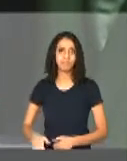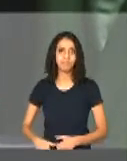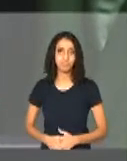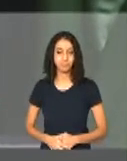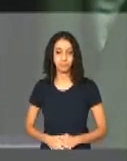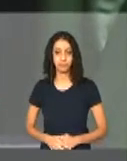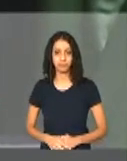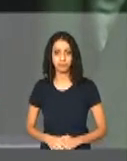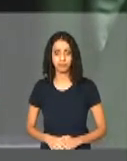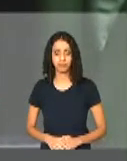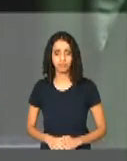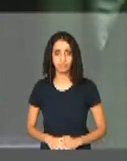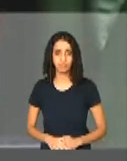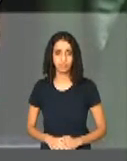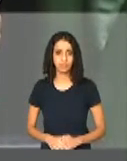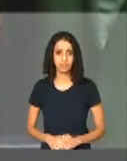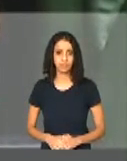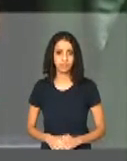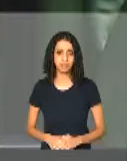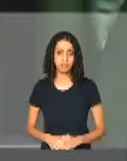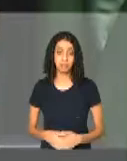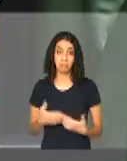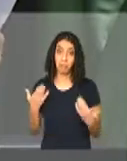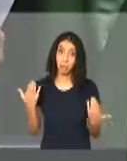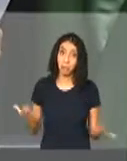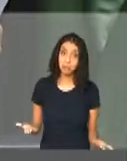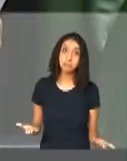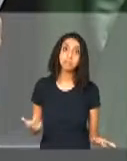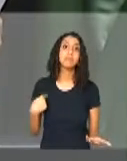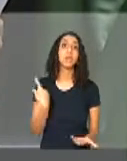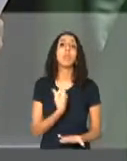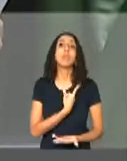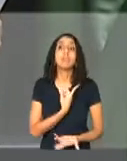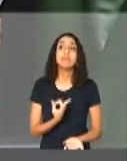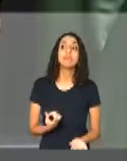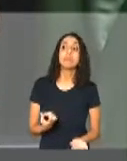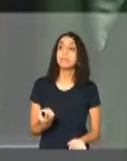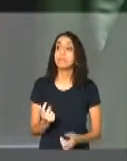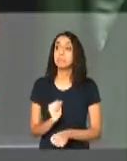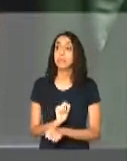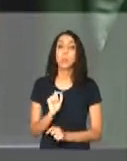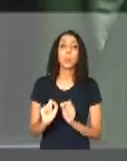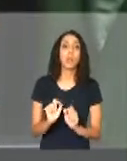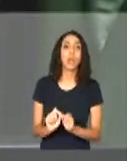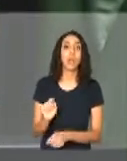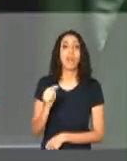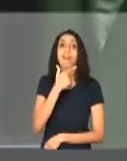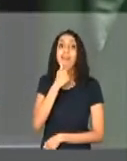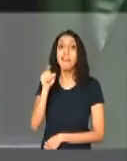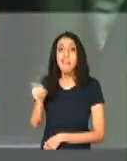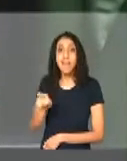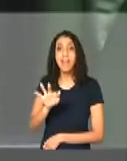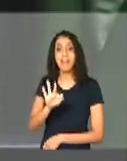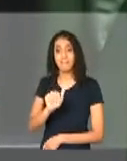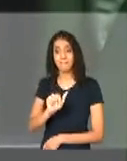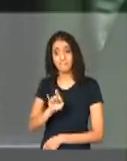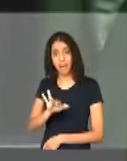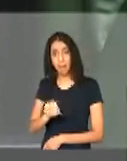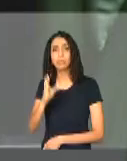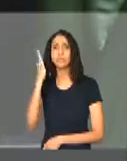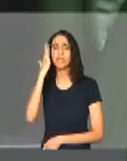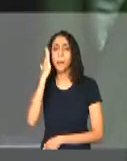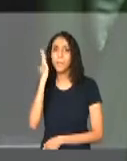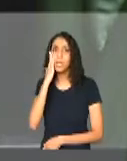de novembro de 2015. O que se esperava do senhor Fábio Schwartzman, que sabendo dos danos que o rompimento